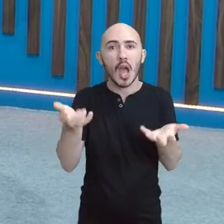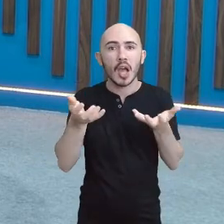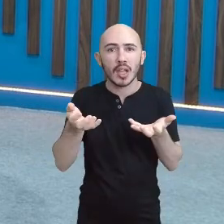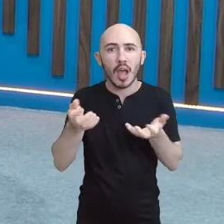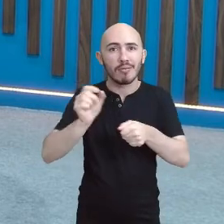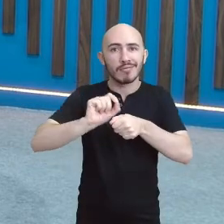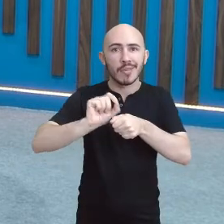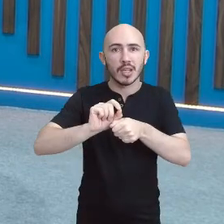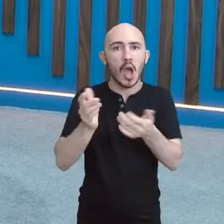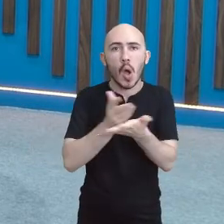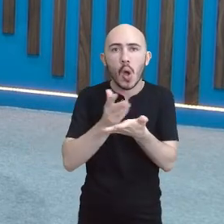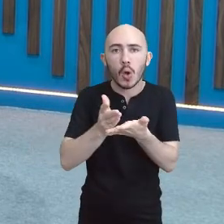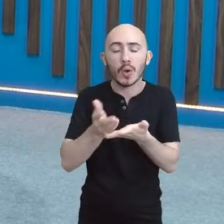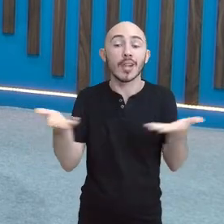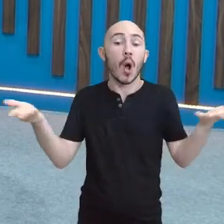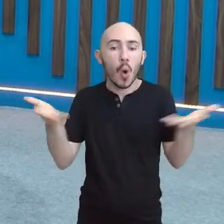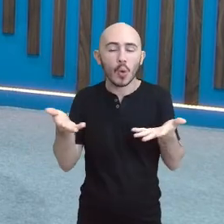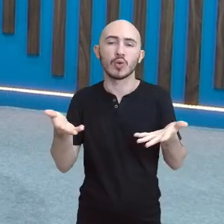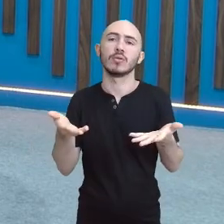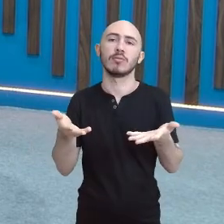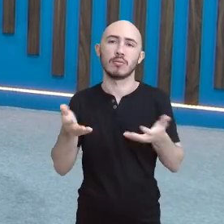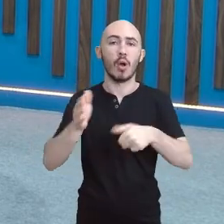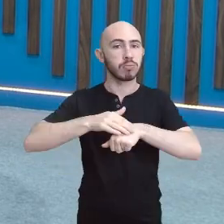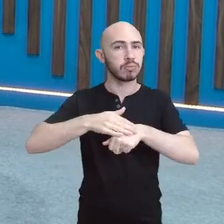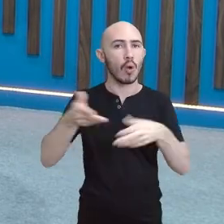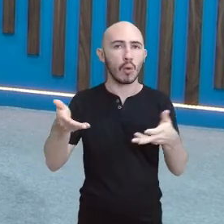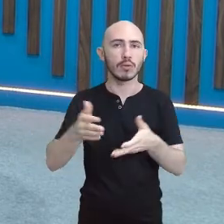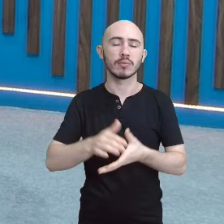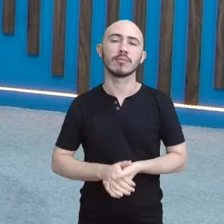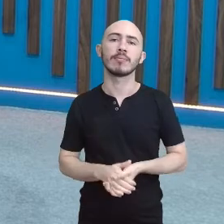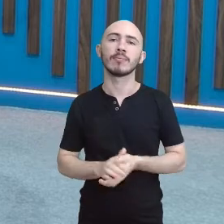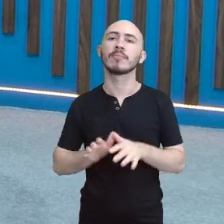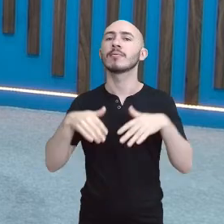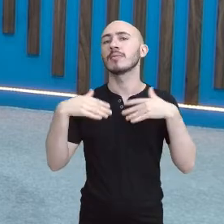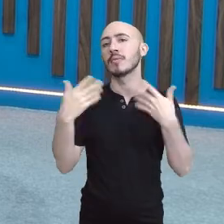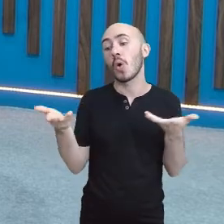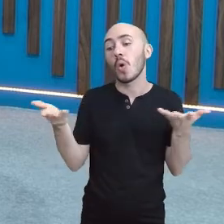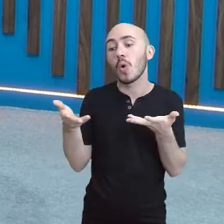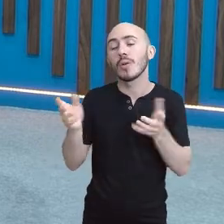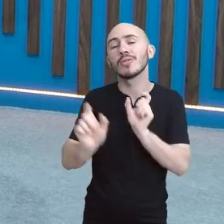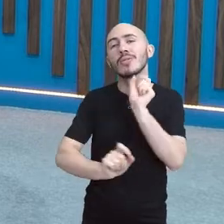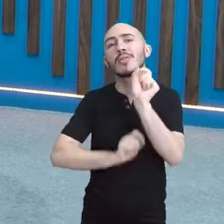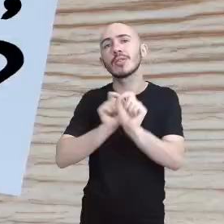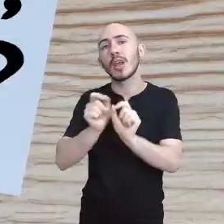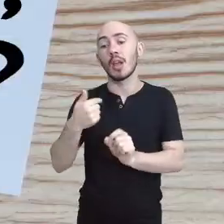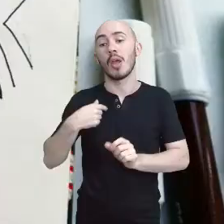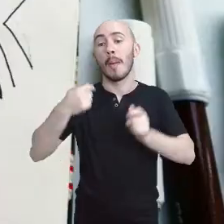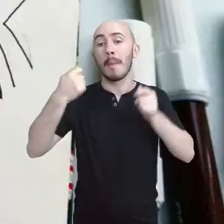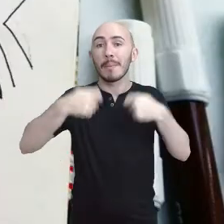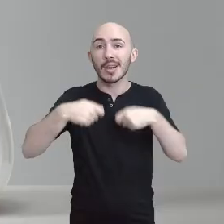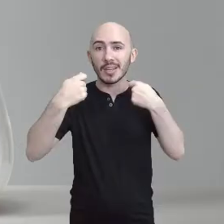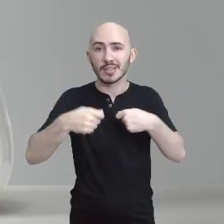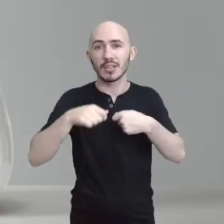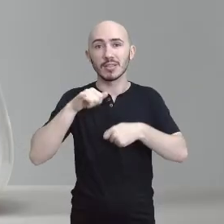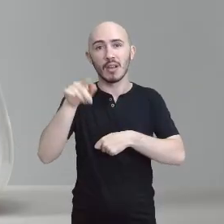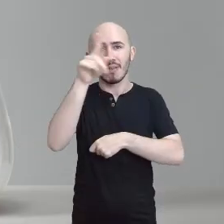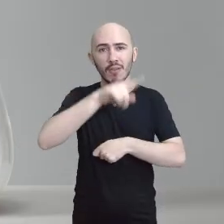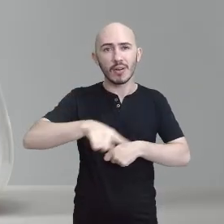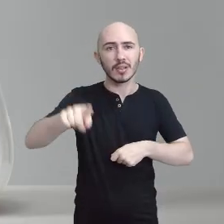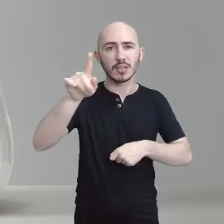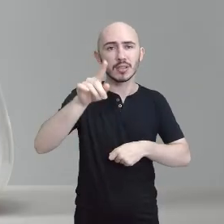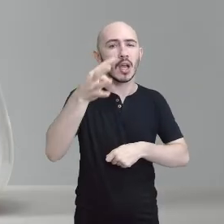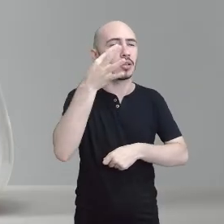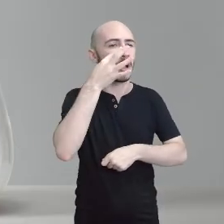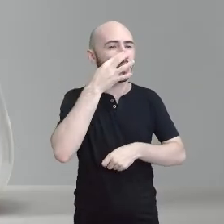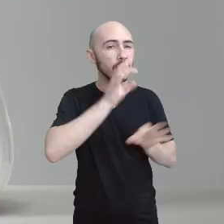Fantástico. Simples e fantástico. Então, o hoje é o seguinte. Eu preciso que quem está vendo o vídeo agora, temos uma